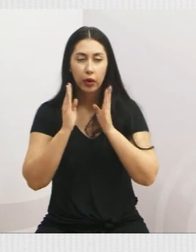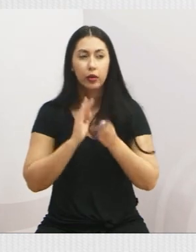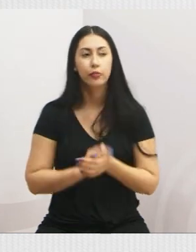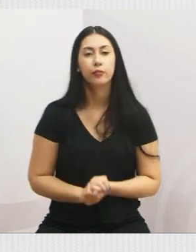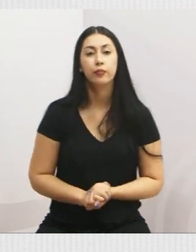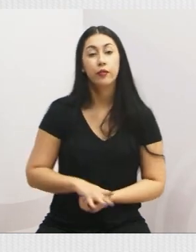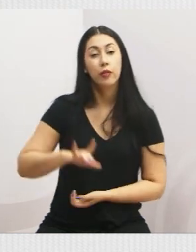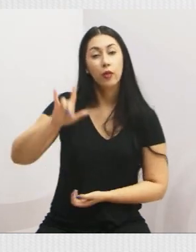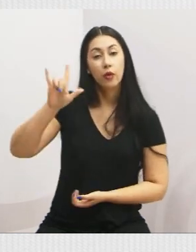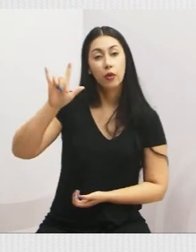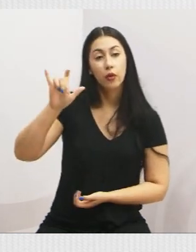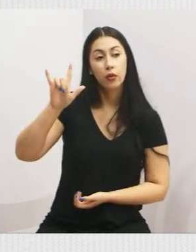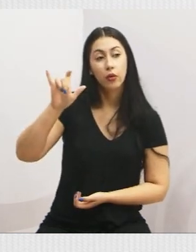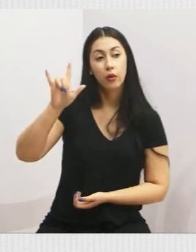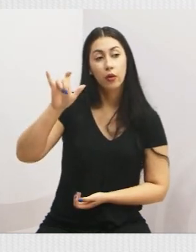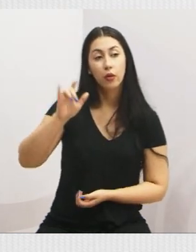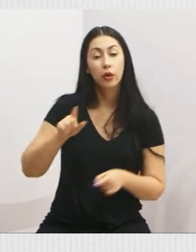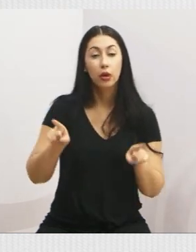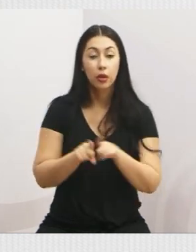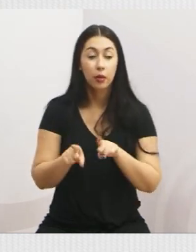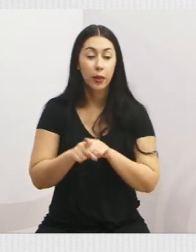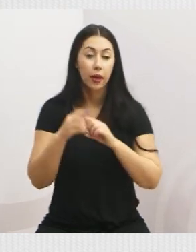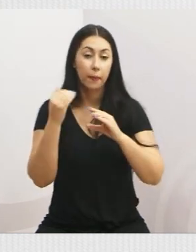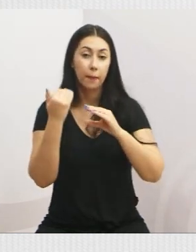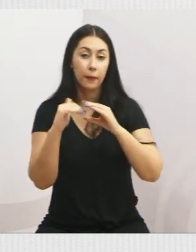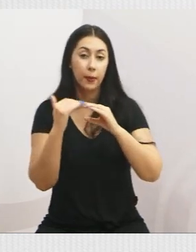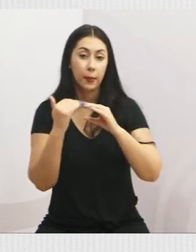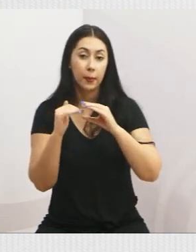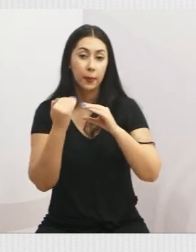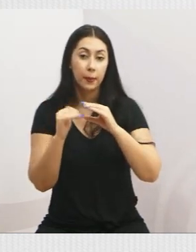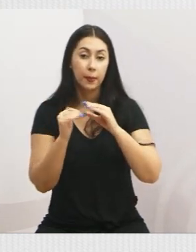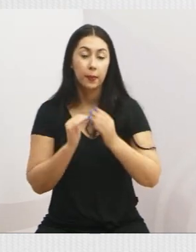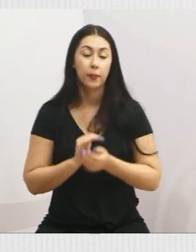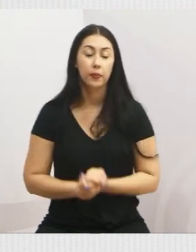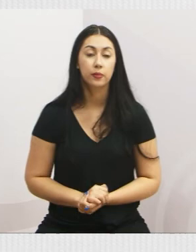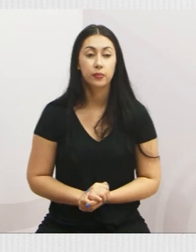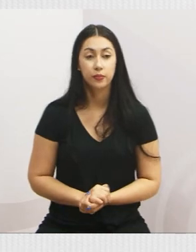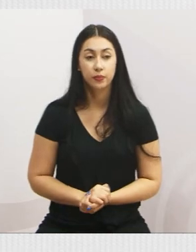Barreto, o Instagram e, por último, o e-mail.